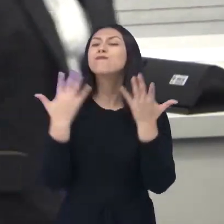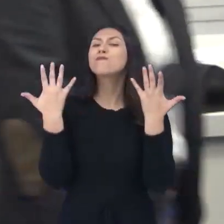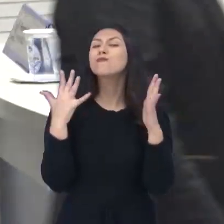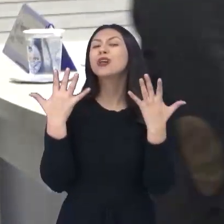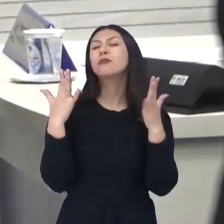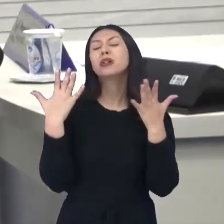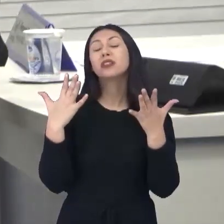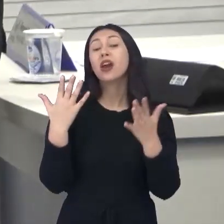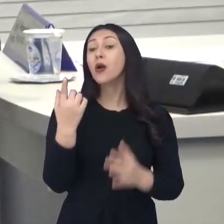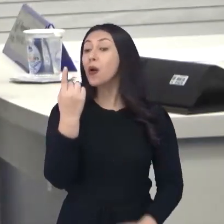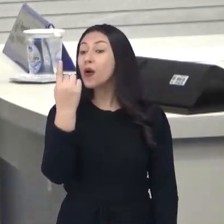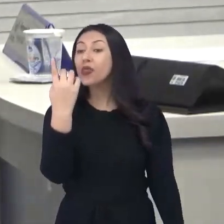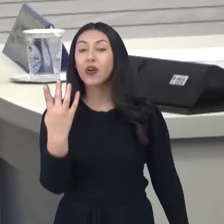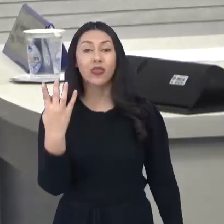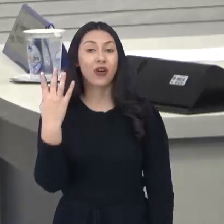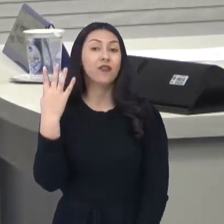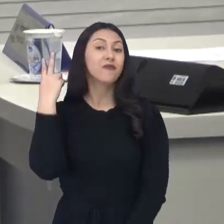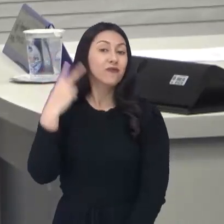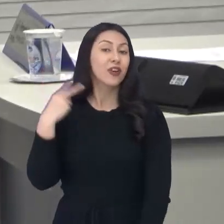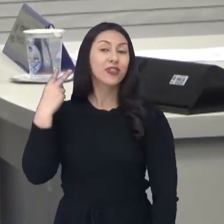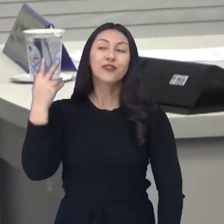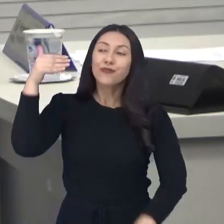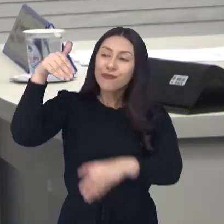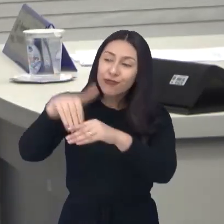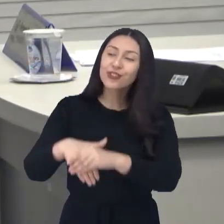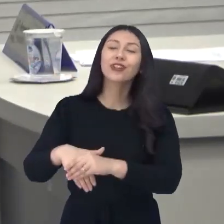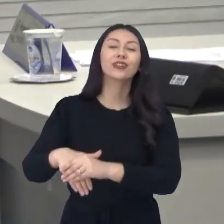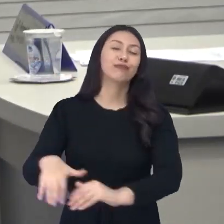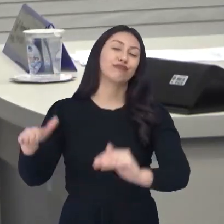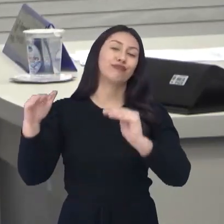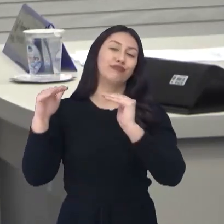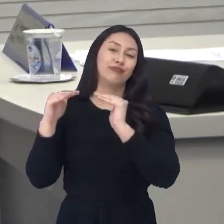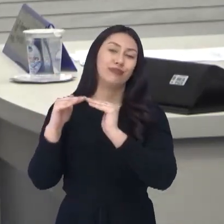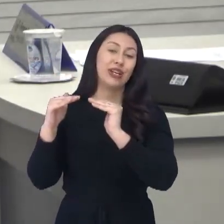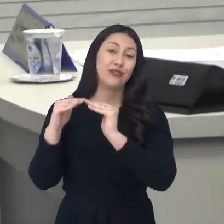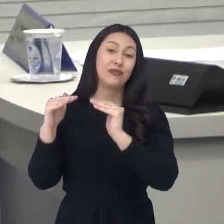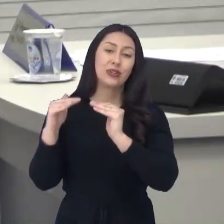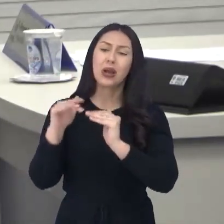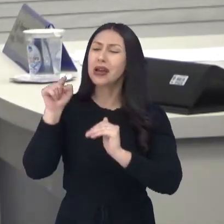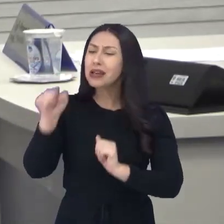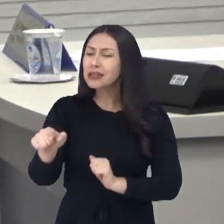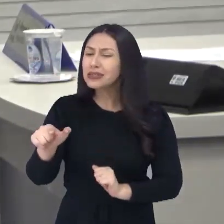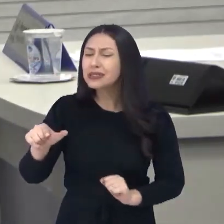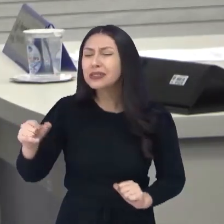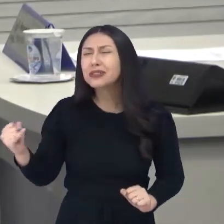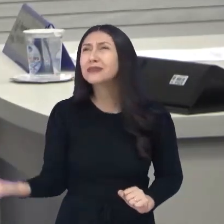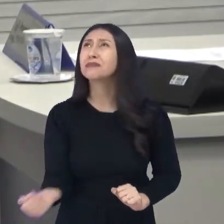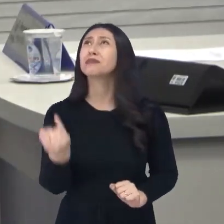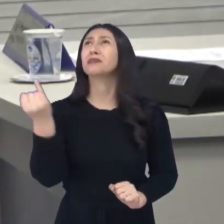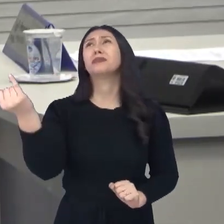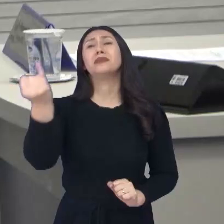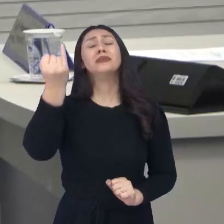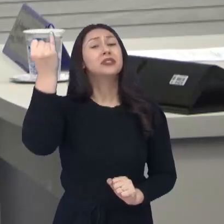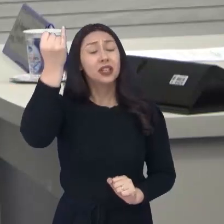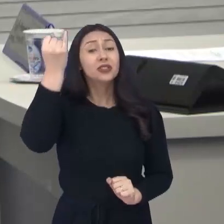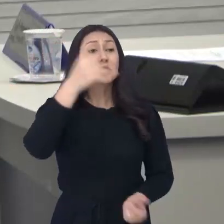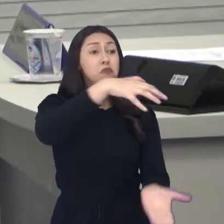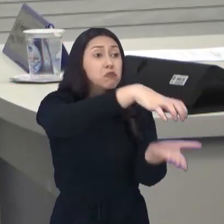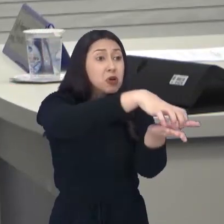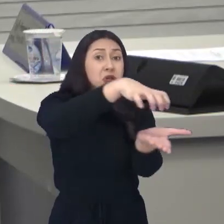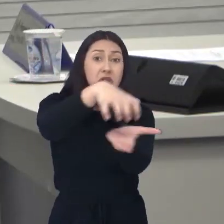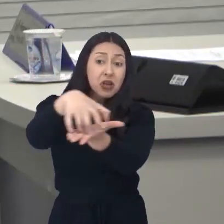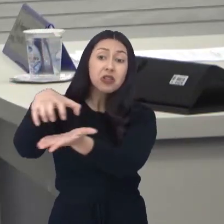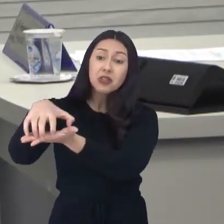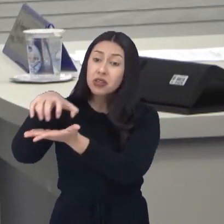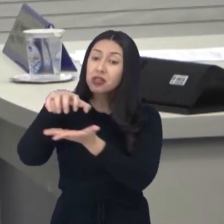14 vereadores que votaram a favor dessa emenda, que vai ser muito importante para as entidades,